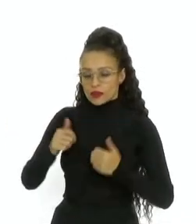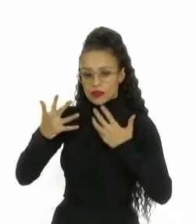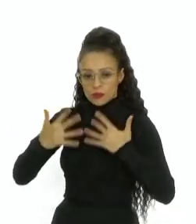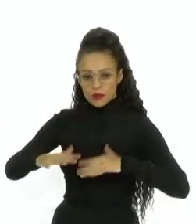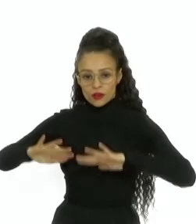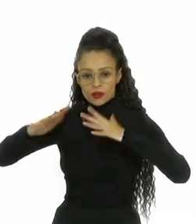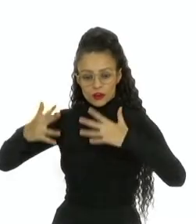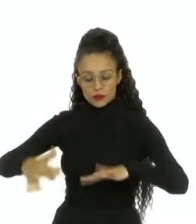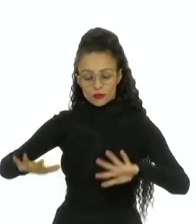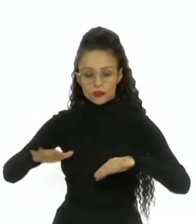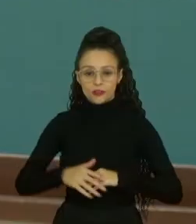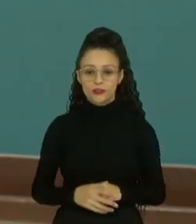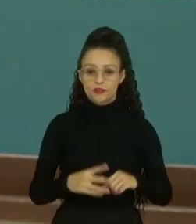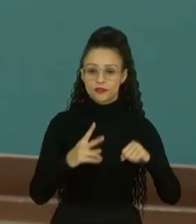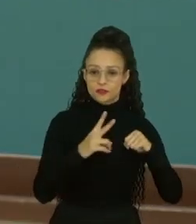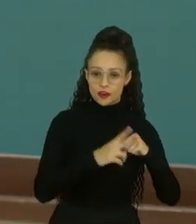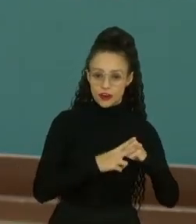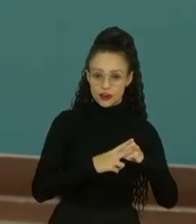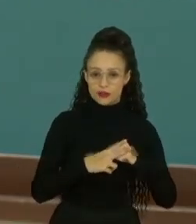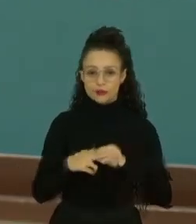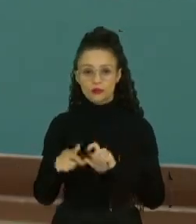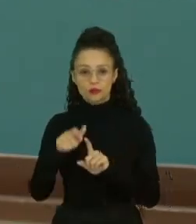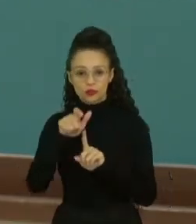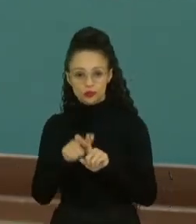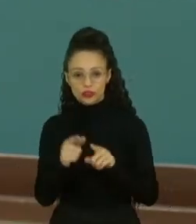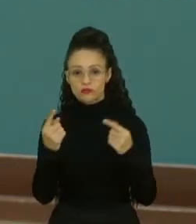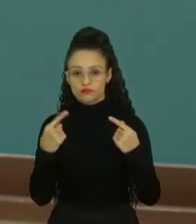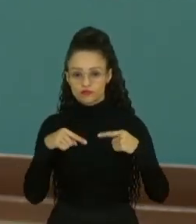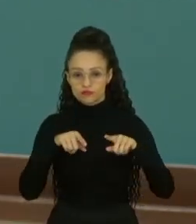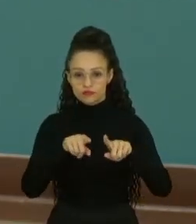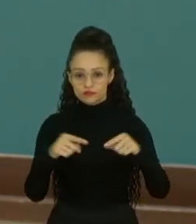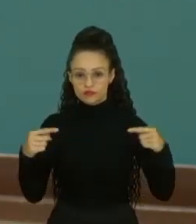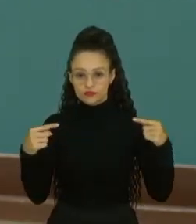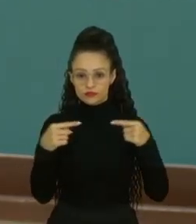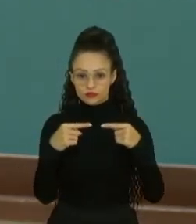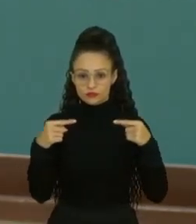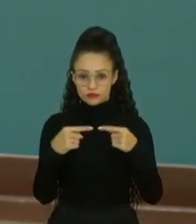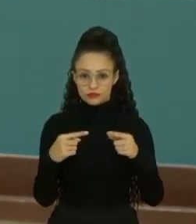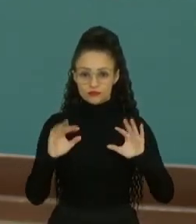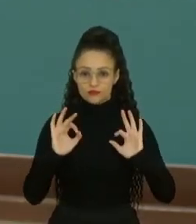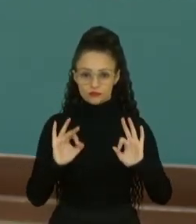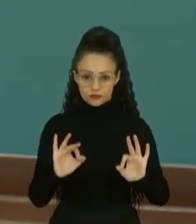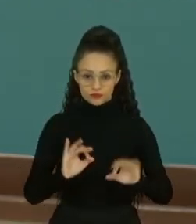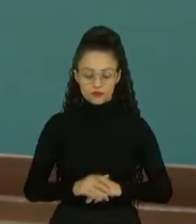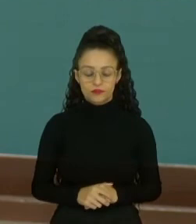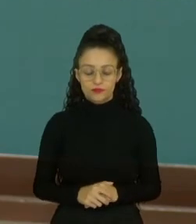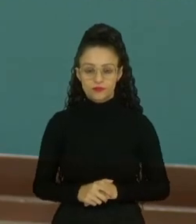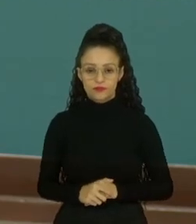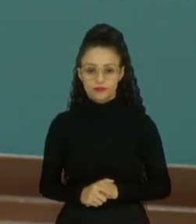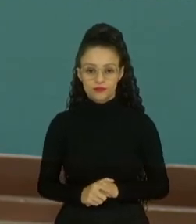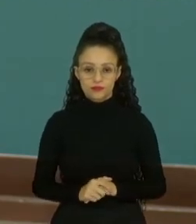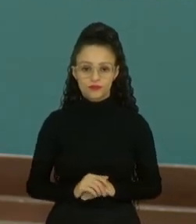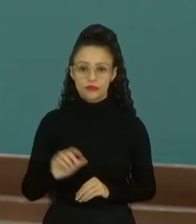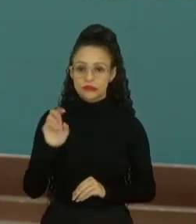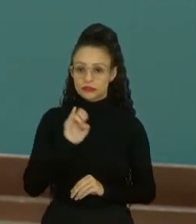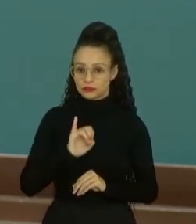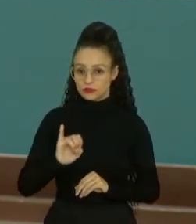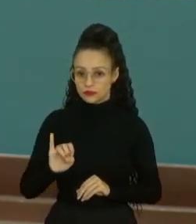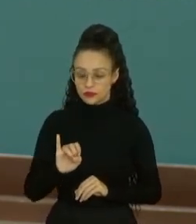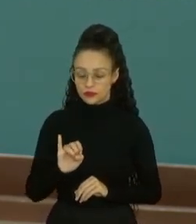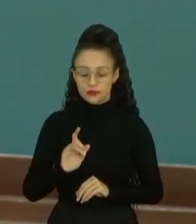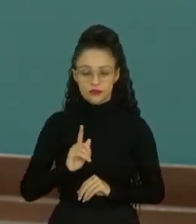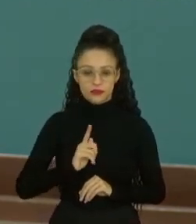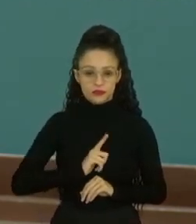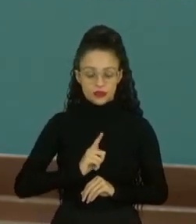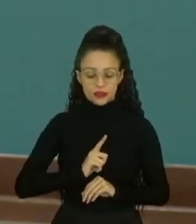mar. Então, o verbo e o sujeito da oração, eles precisam concordar. Então, se eu tenho